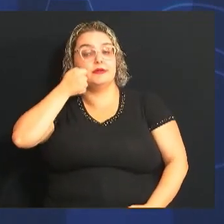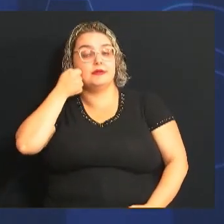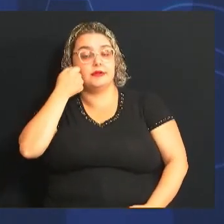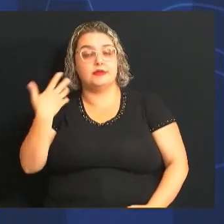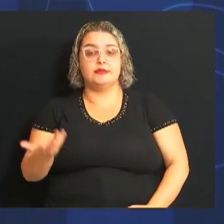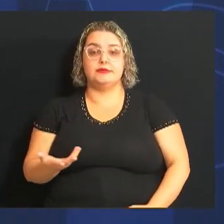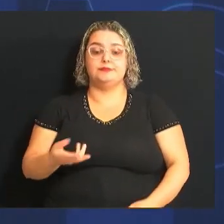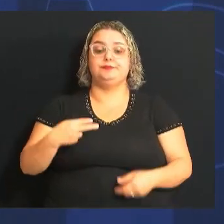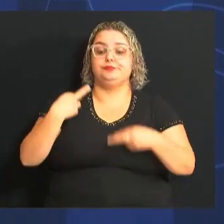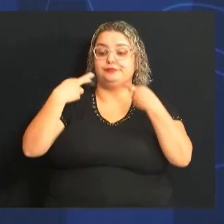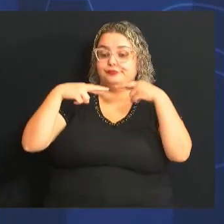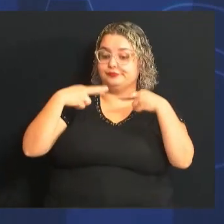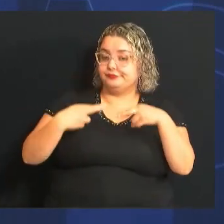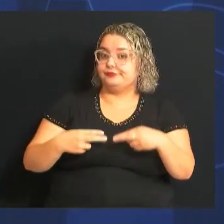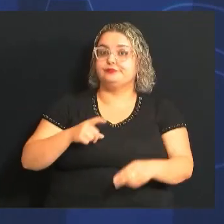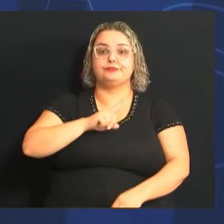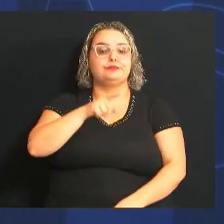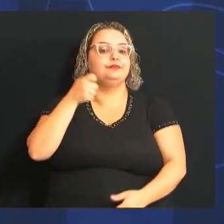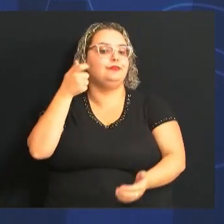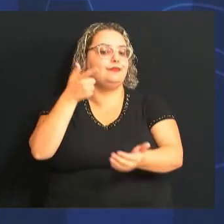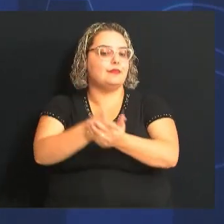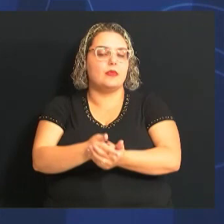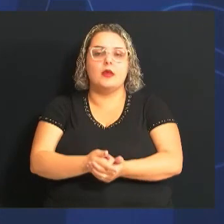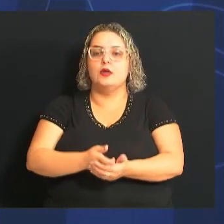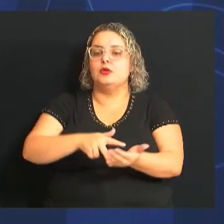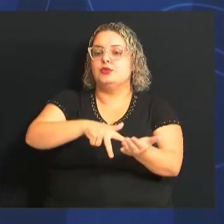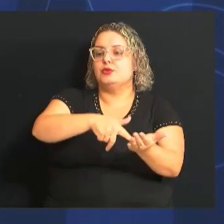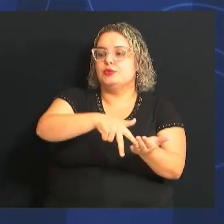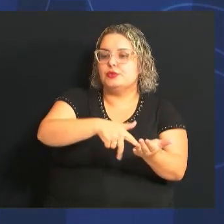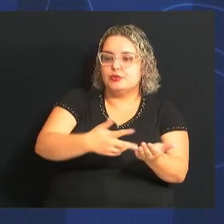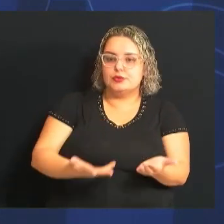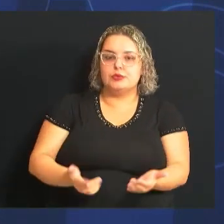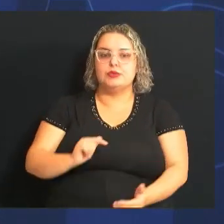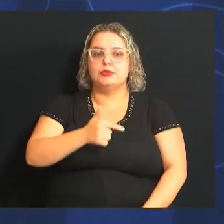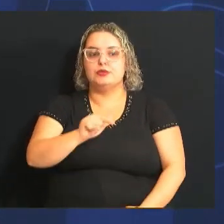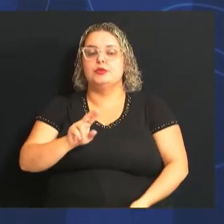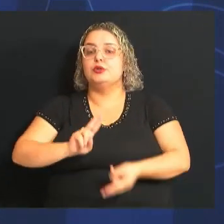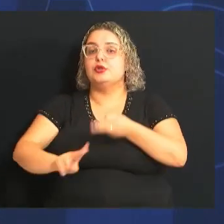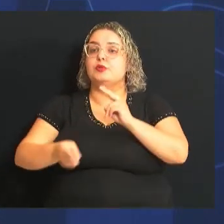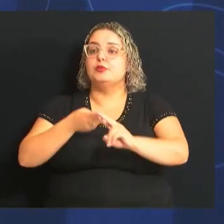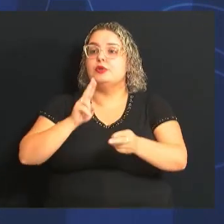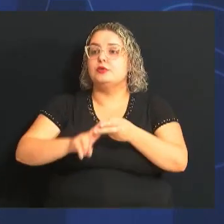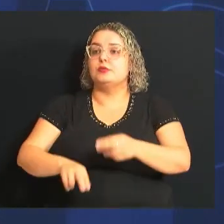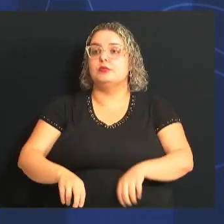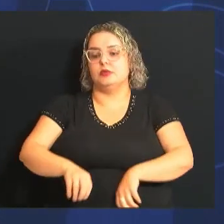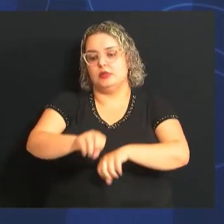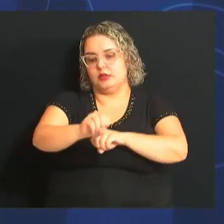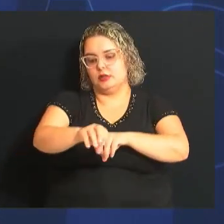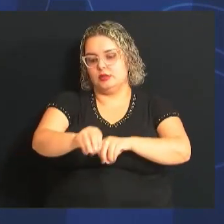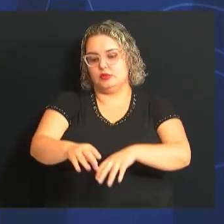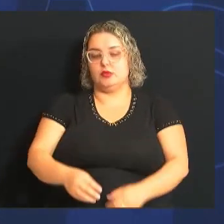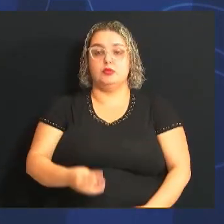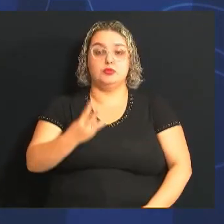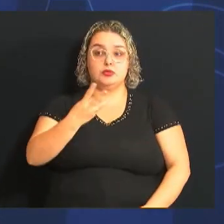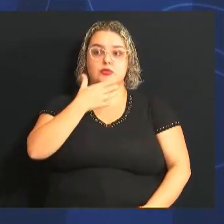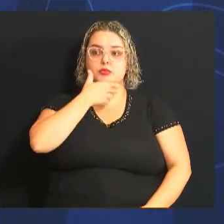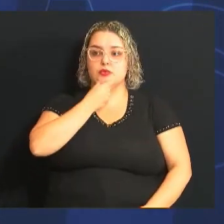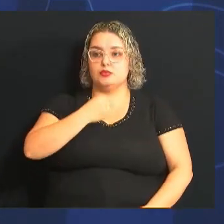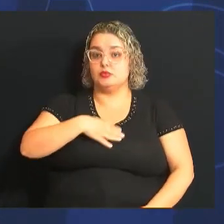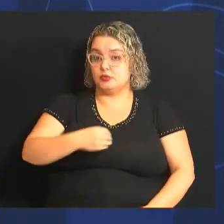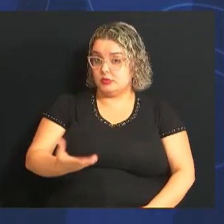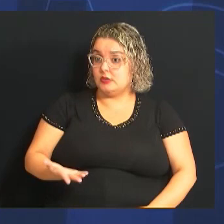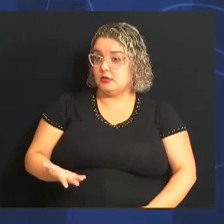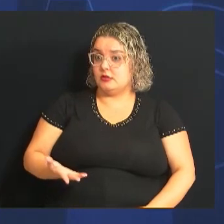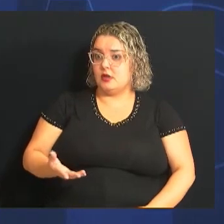pagamento integral da pensão e que ele não teria habilidades para criar os 3 filhos. E aí, por outro lado, ele